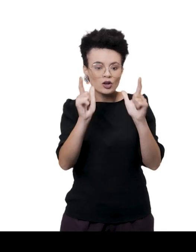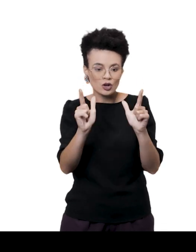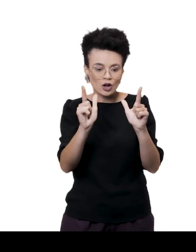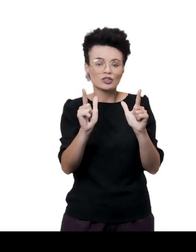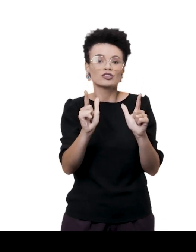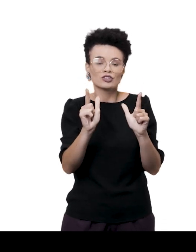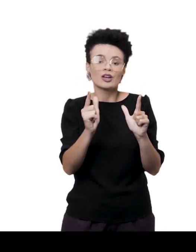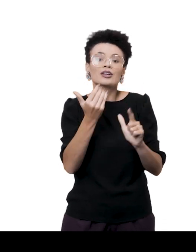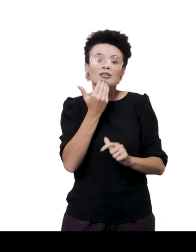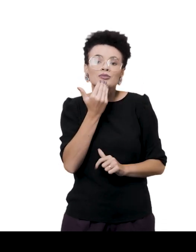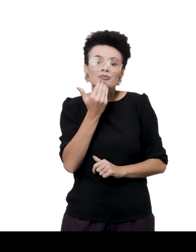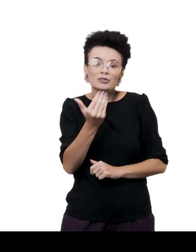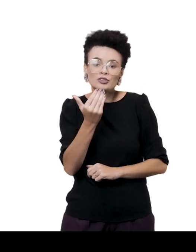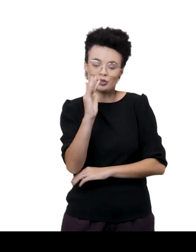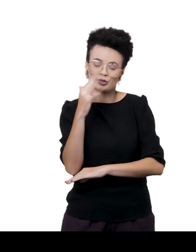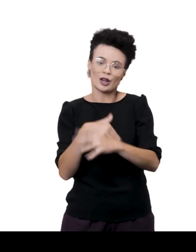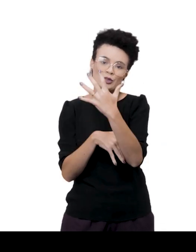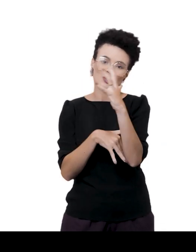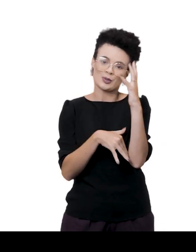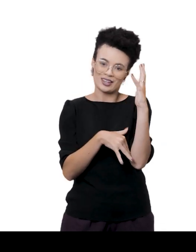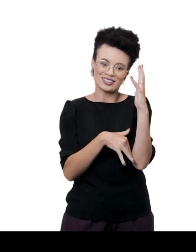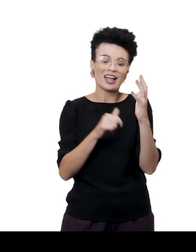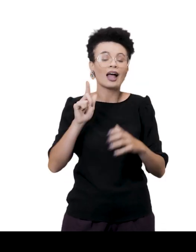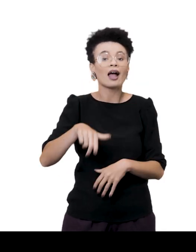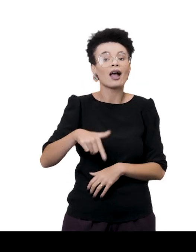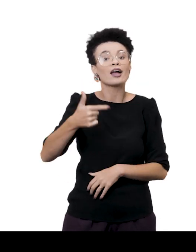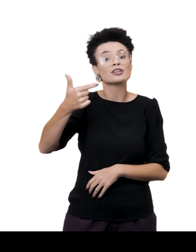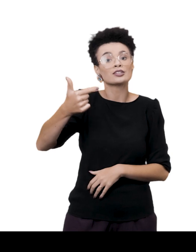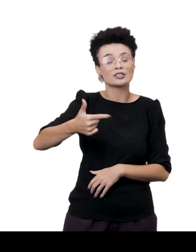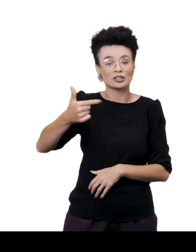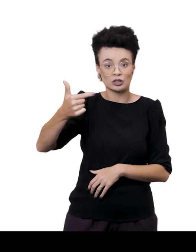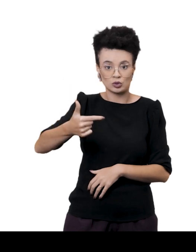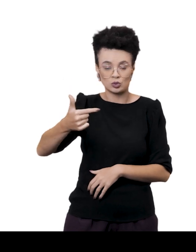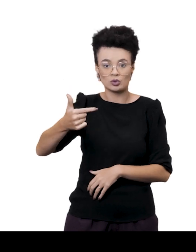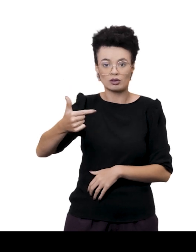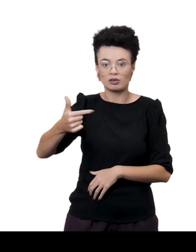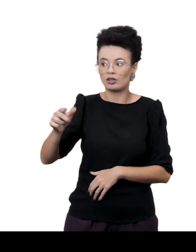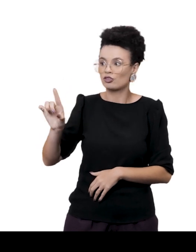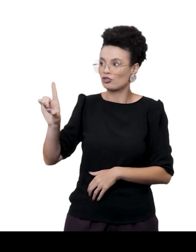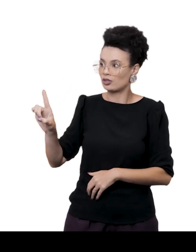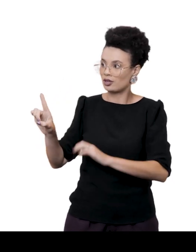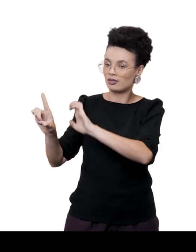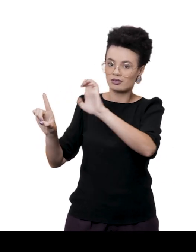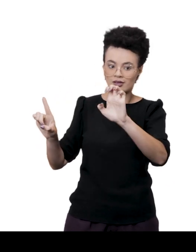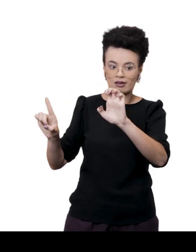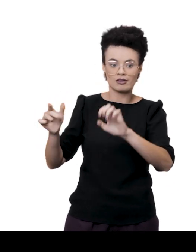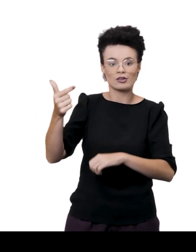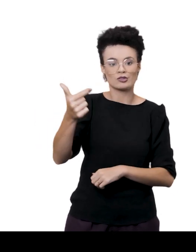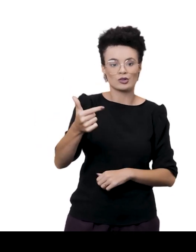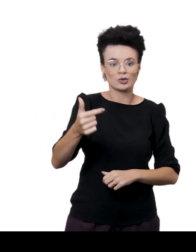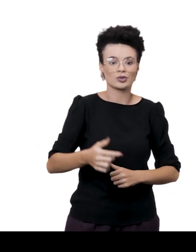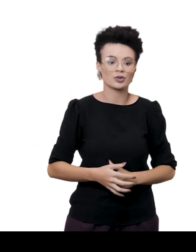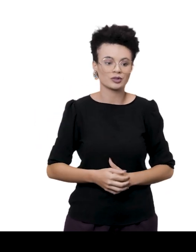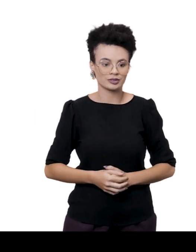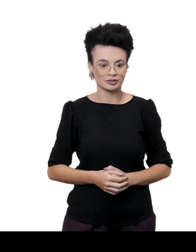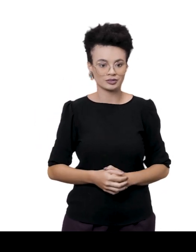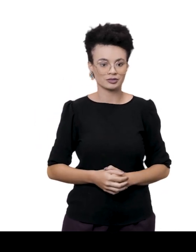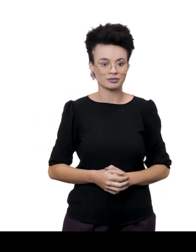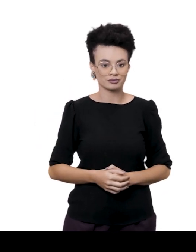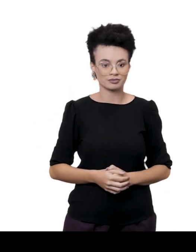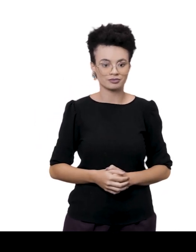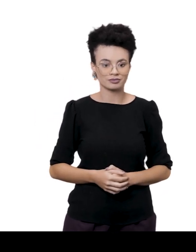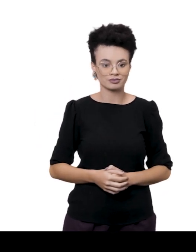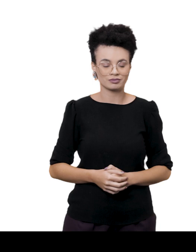Kindly, ou Por favor acorde, Pediu a natureza gentilmente, é a segunda da direita para a esquerda.